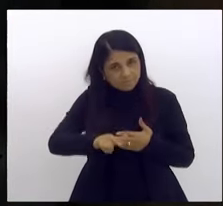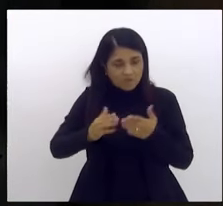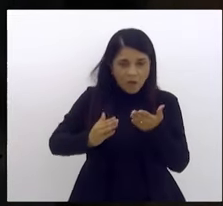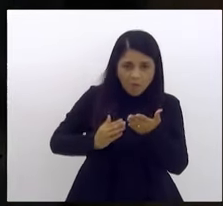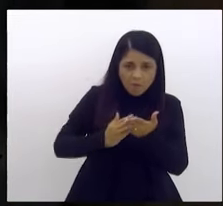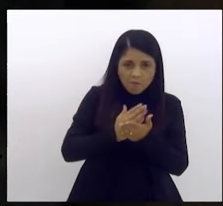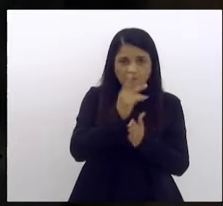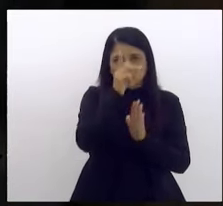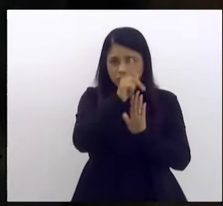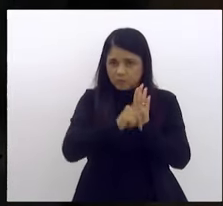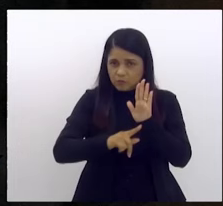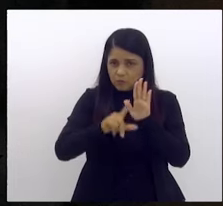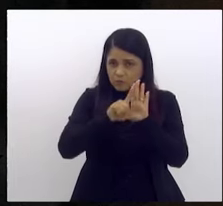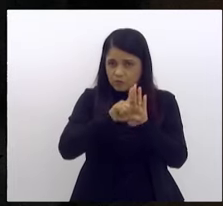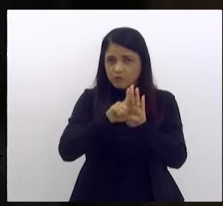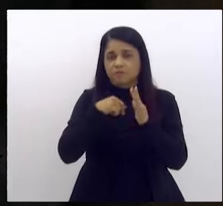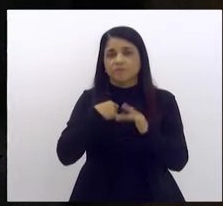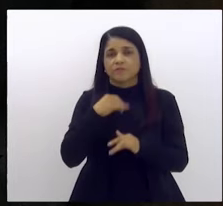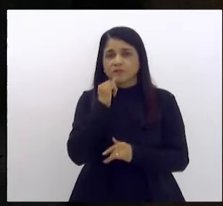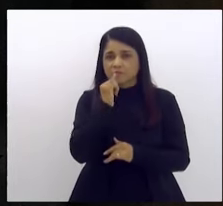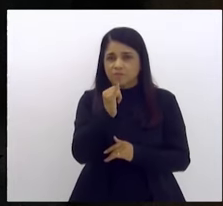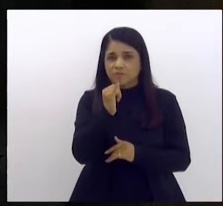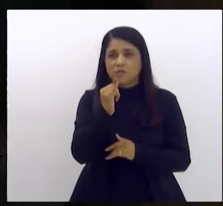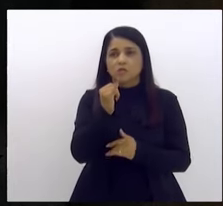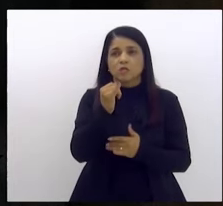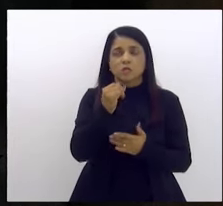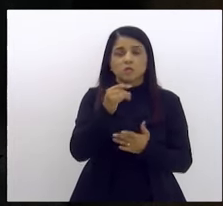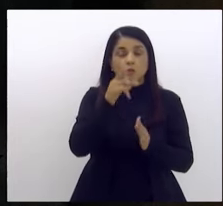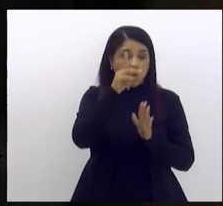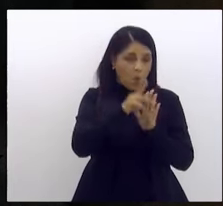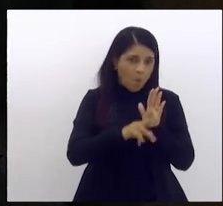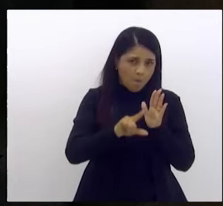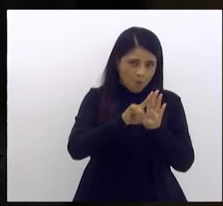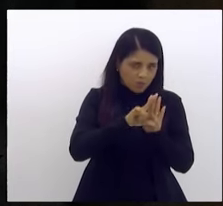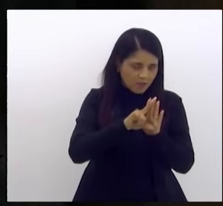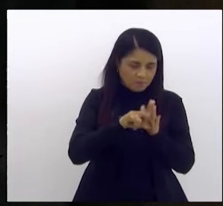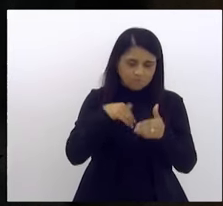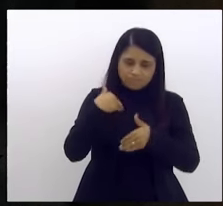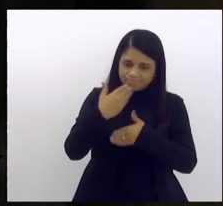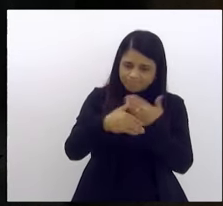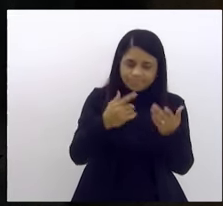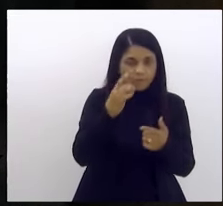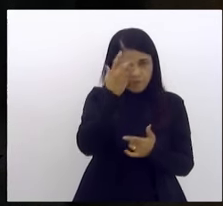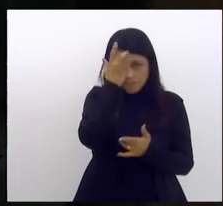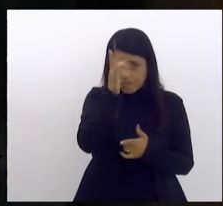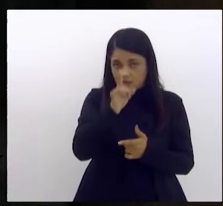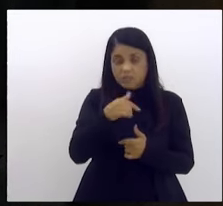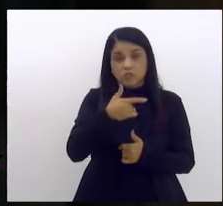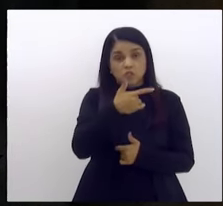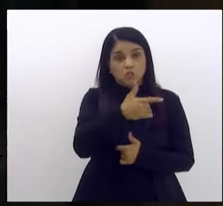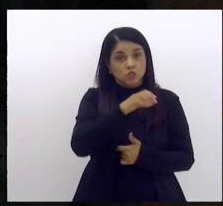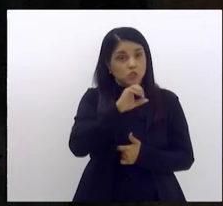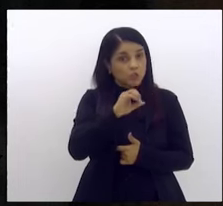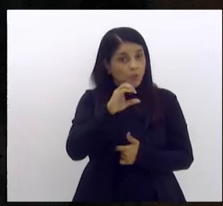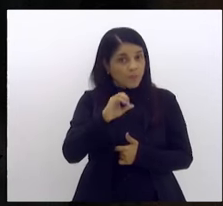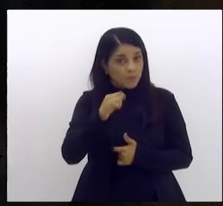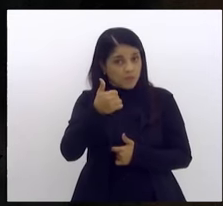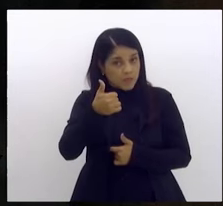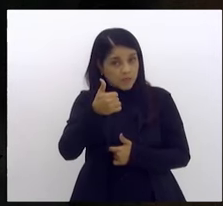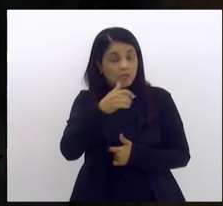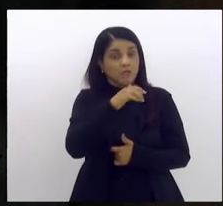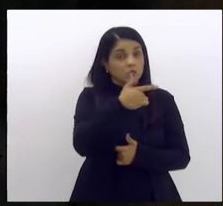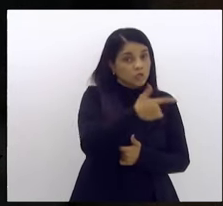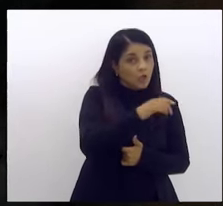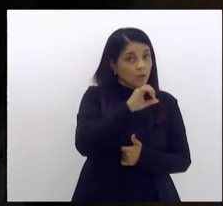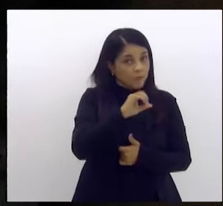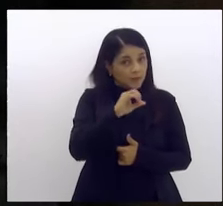do projeto, dizer que a tramitação de um projeto não é fácil. Esse projeto é de 2015, nós estamos